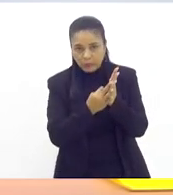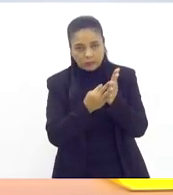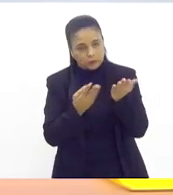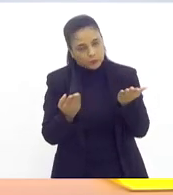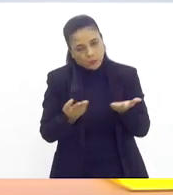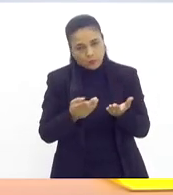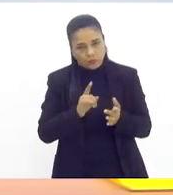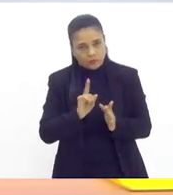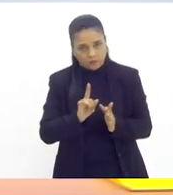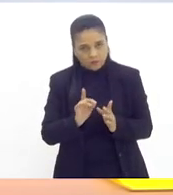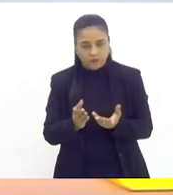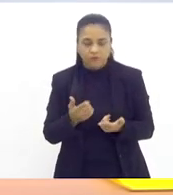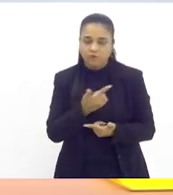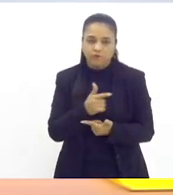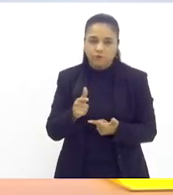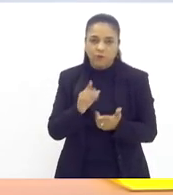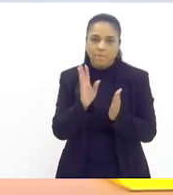atual.